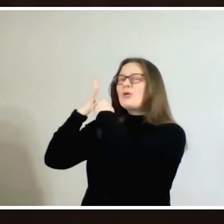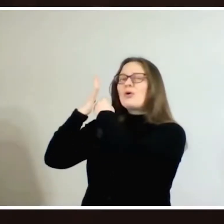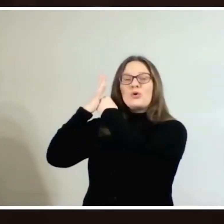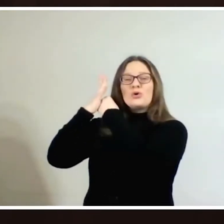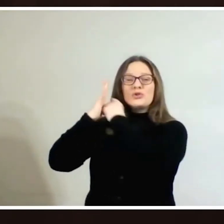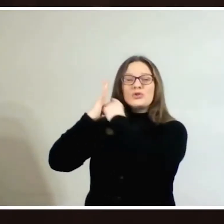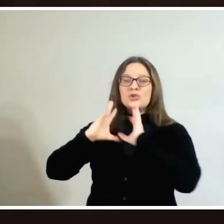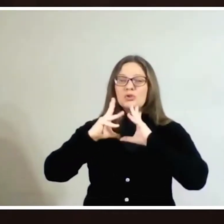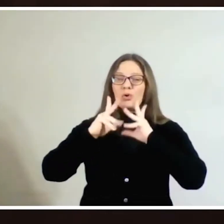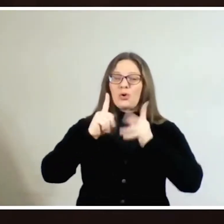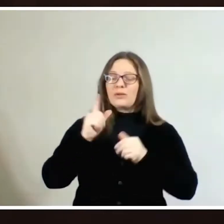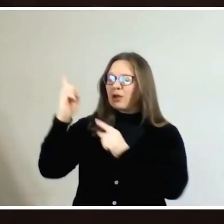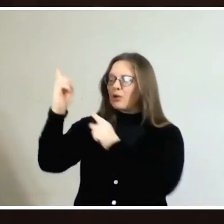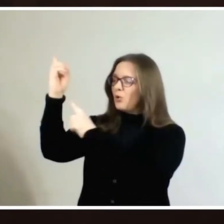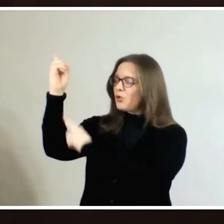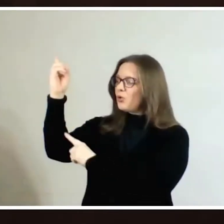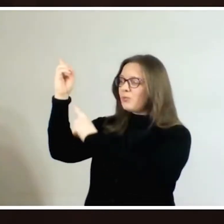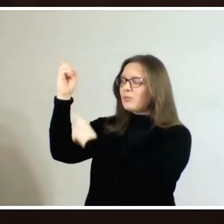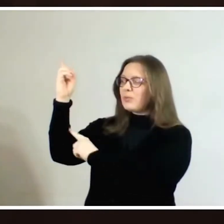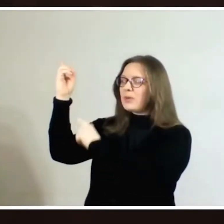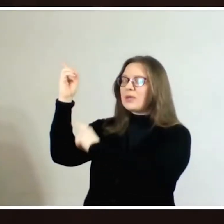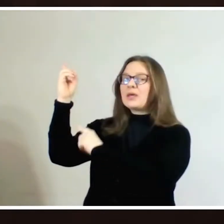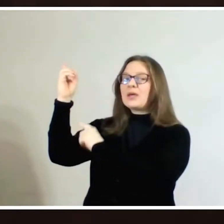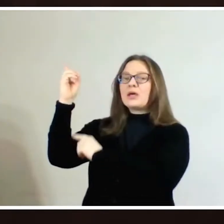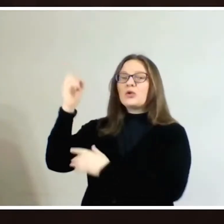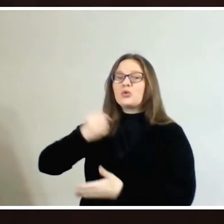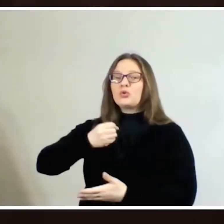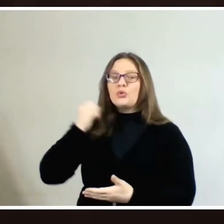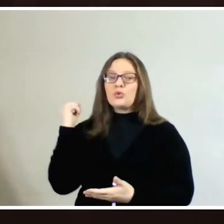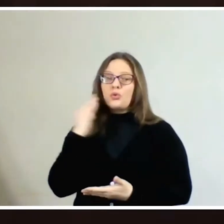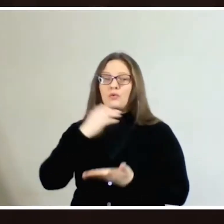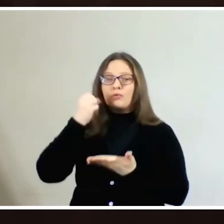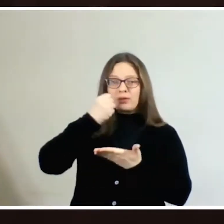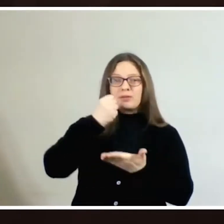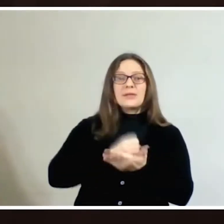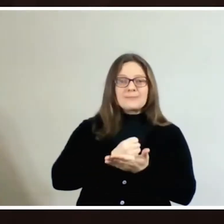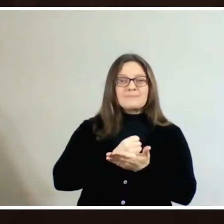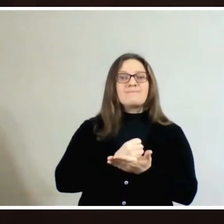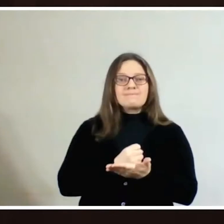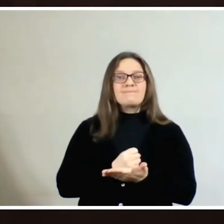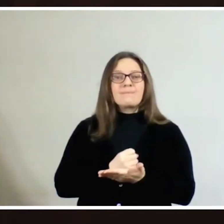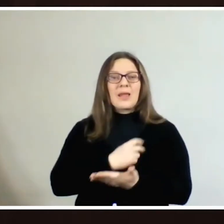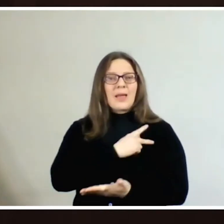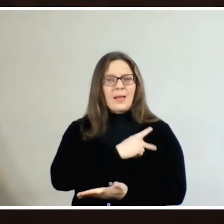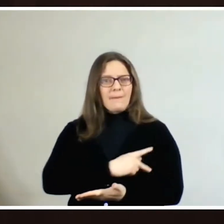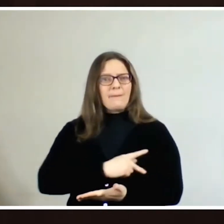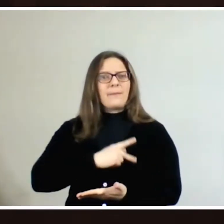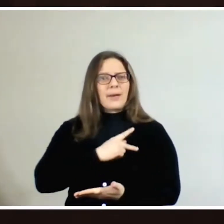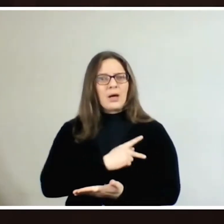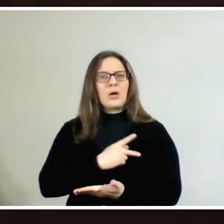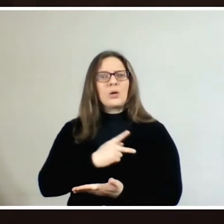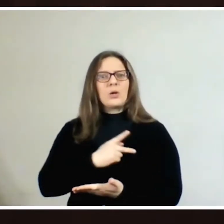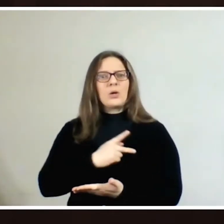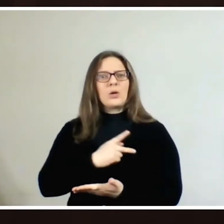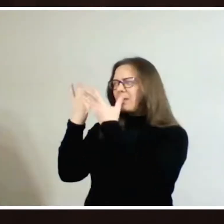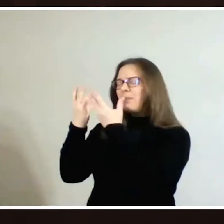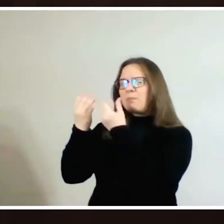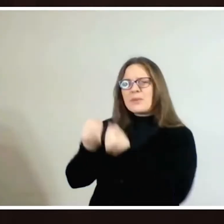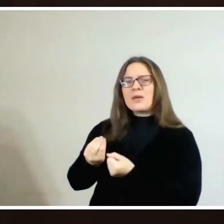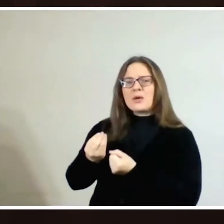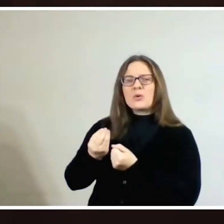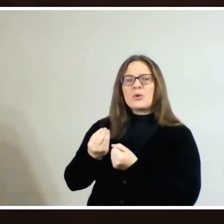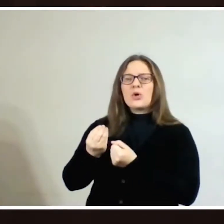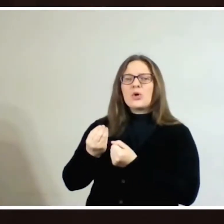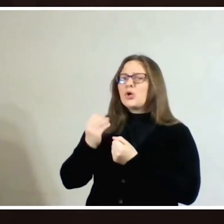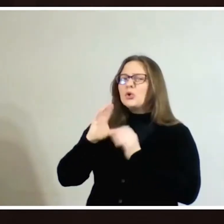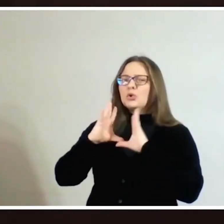Deus do Novo Testamento, ou seja, o plano de Deus para a salvação do homem, para a edificação da